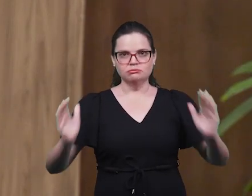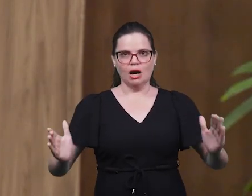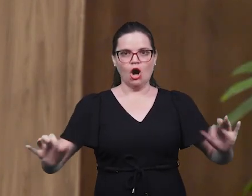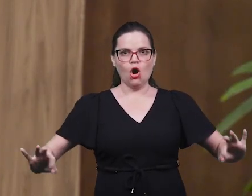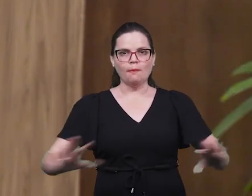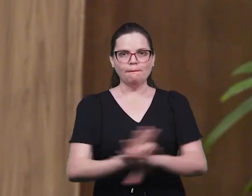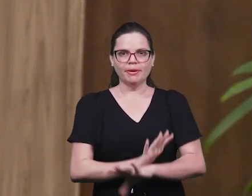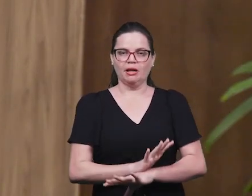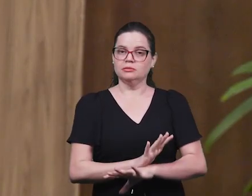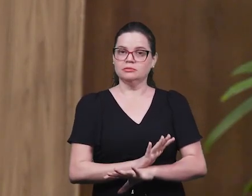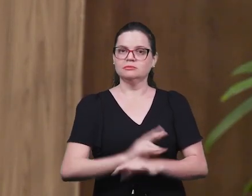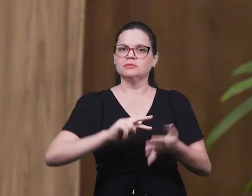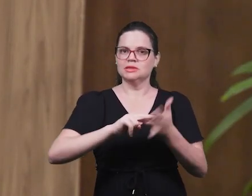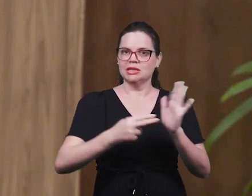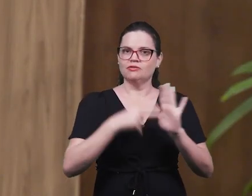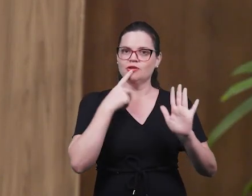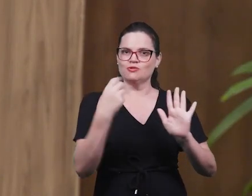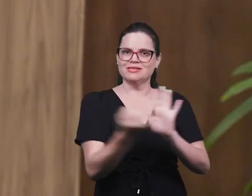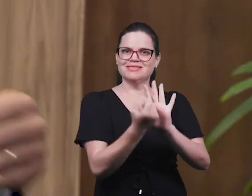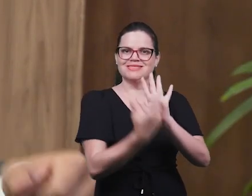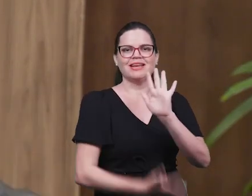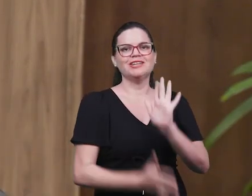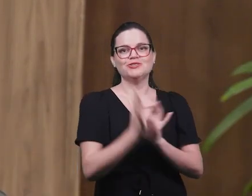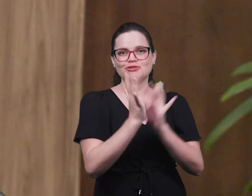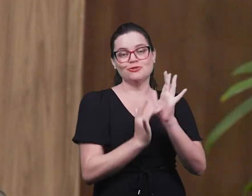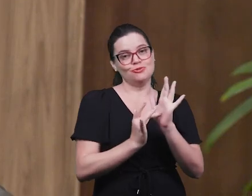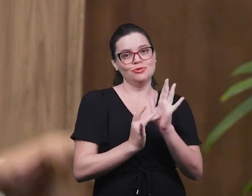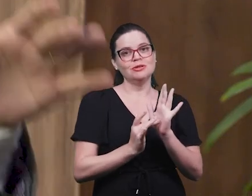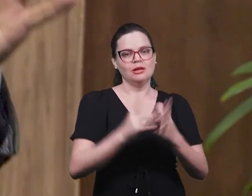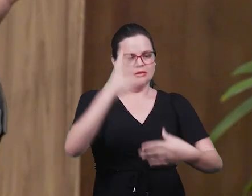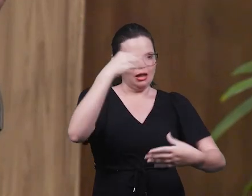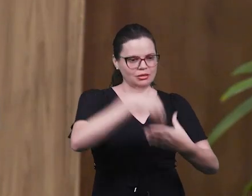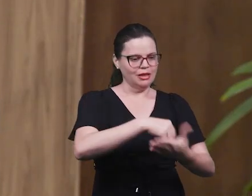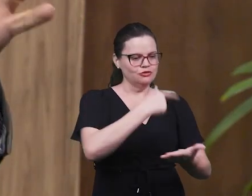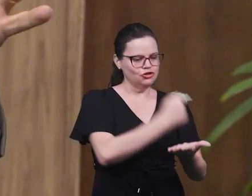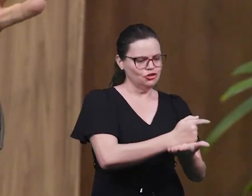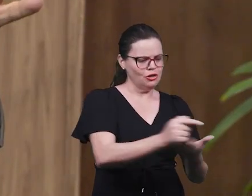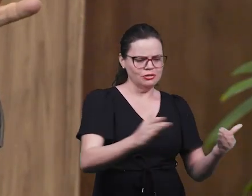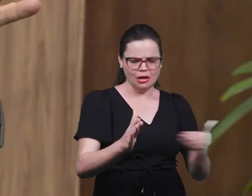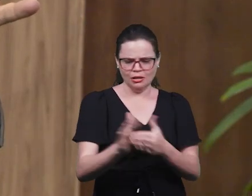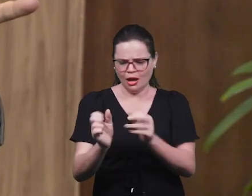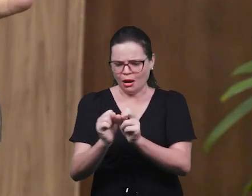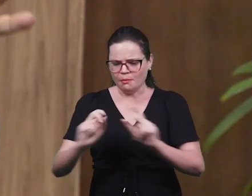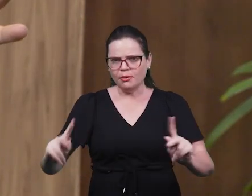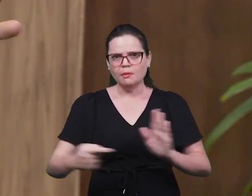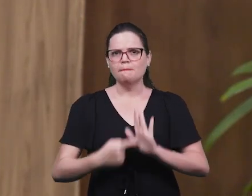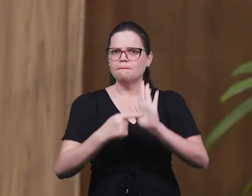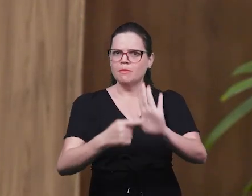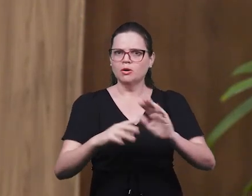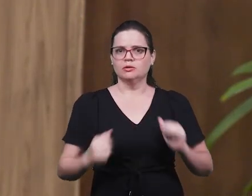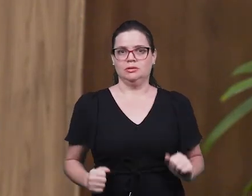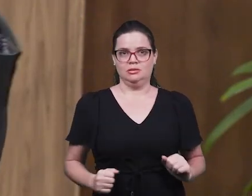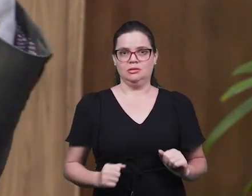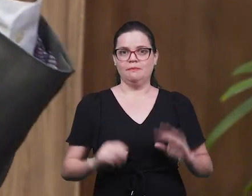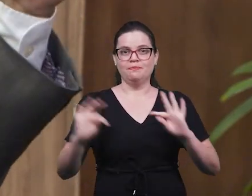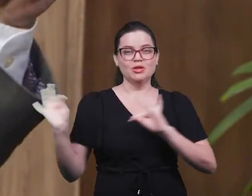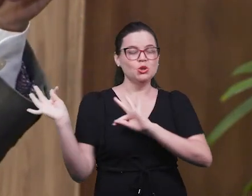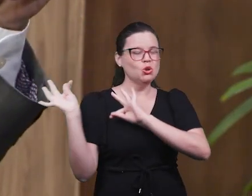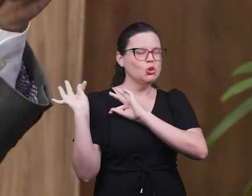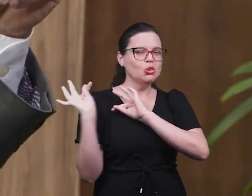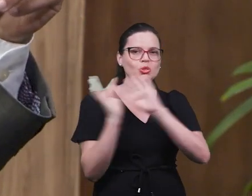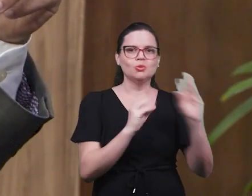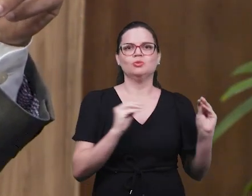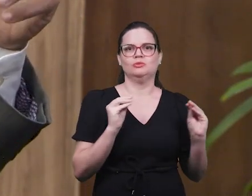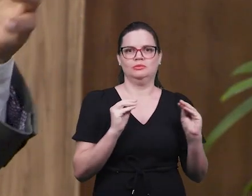simbolizava profeticamente o seu Espírito Santo que nos seria dado, nós temos esta cena. Mas quando nós olhamos toda a